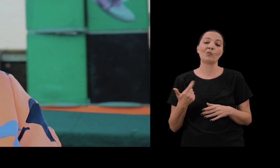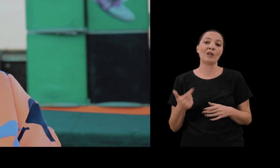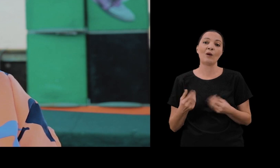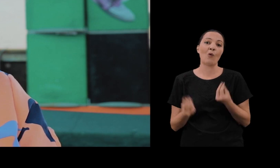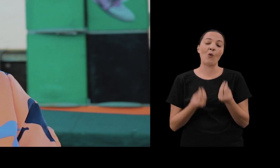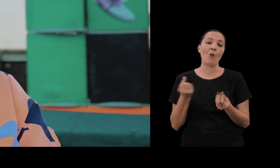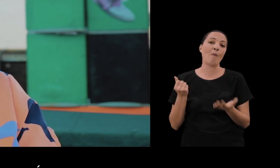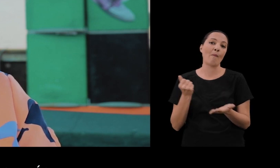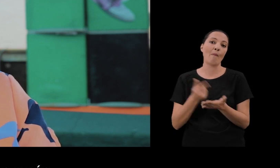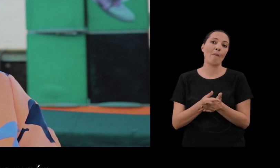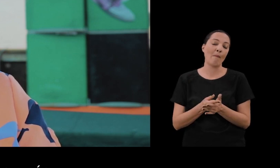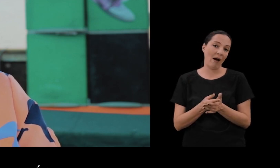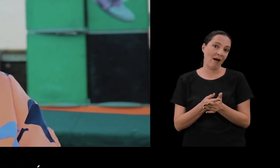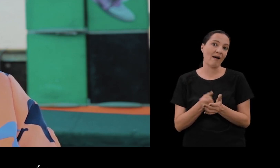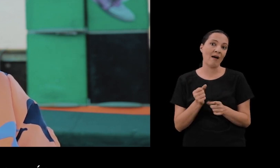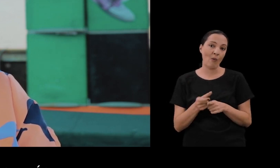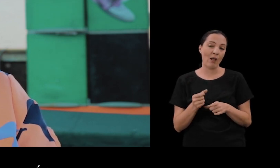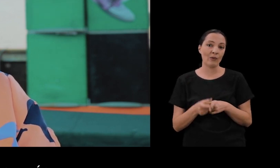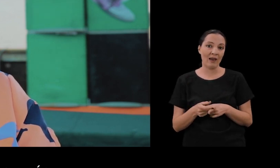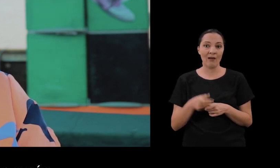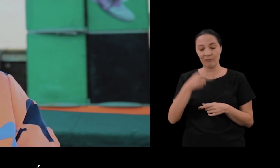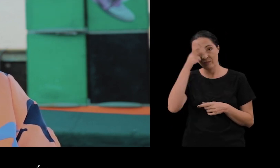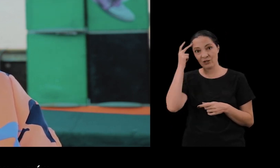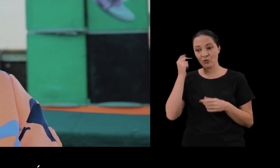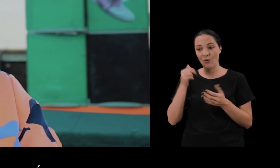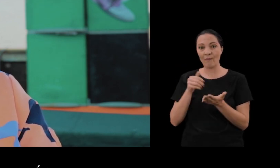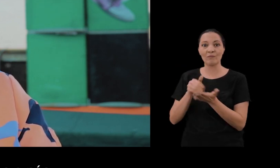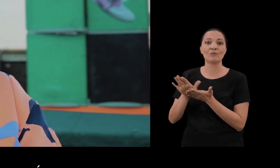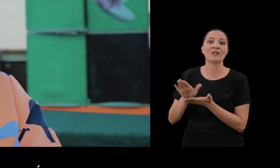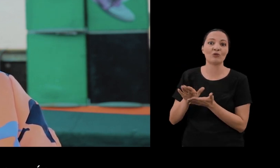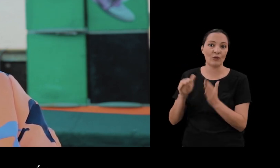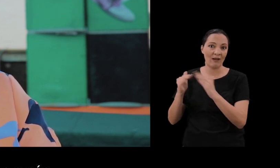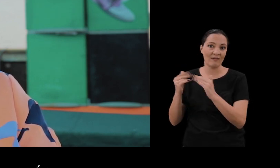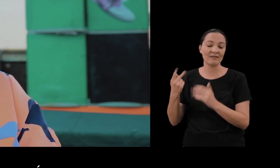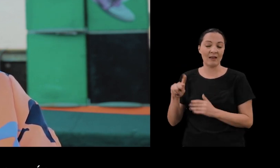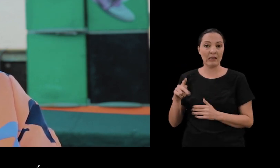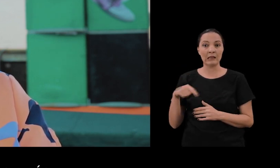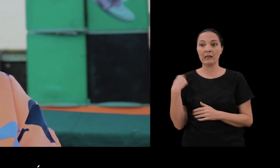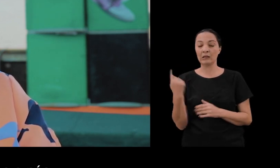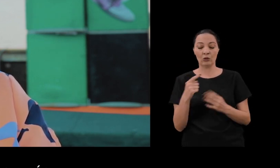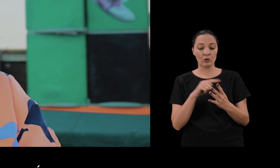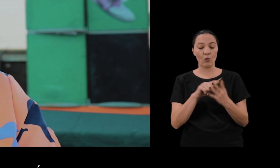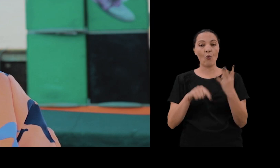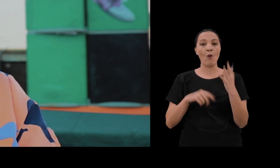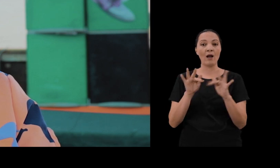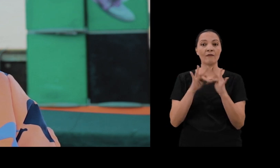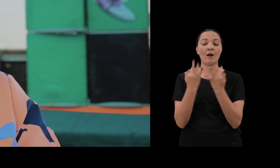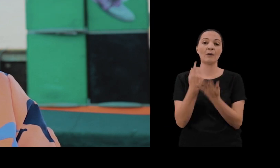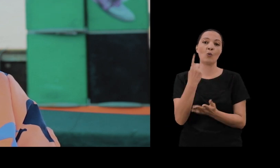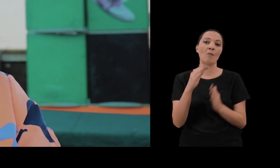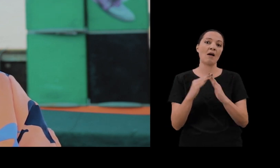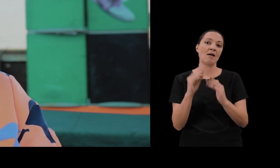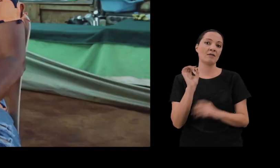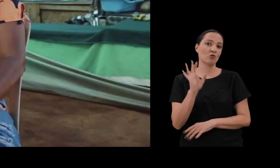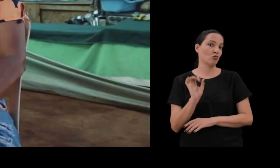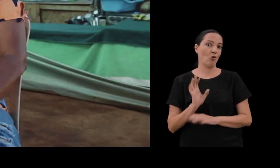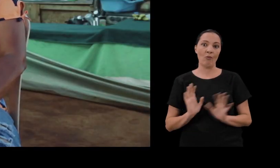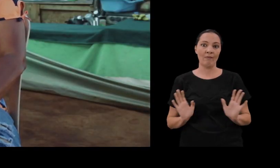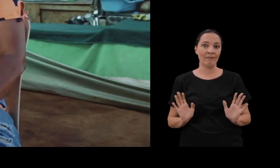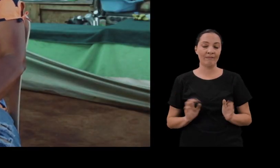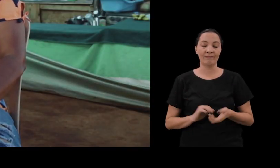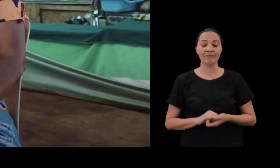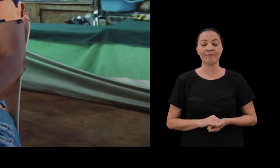de pagar o aluguel, né? Aliás, foram despejadas e nós estávamos todas, quatro famílias, numa casa só.